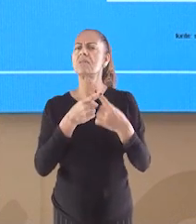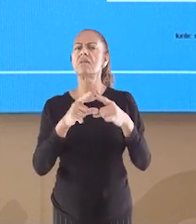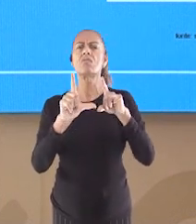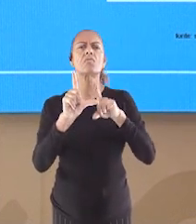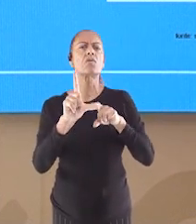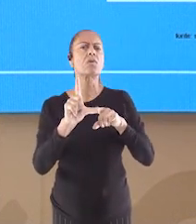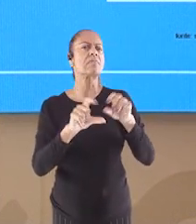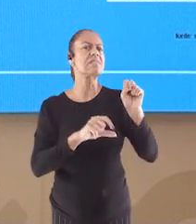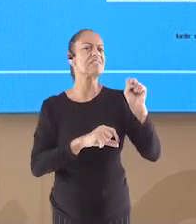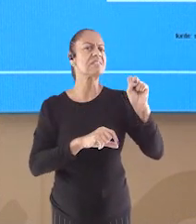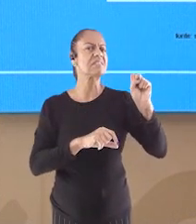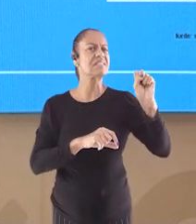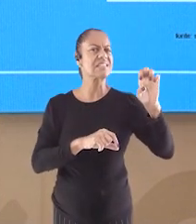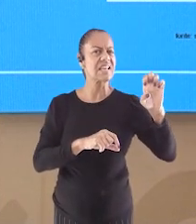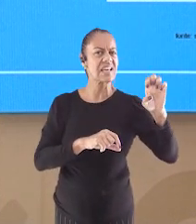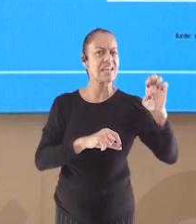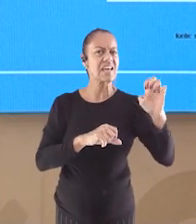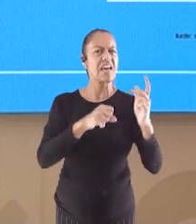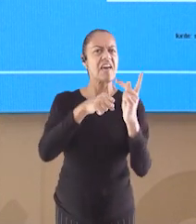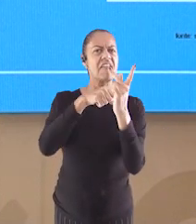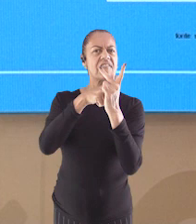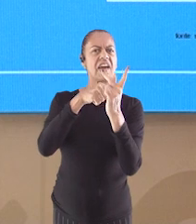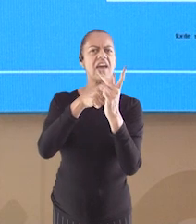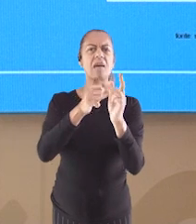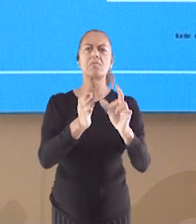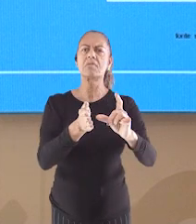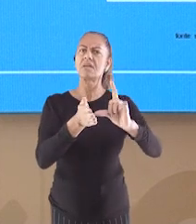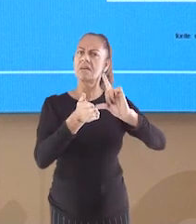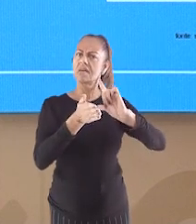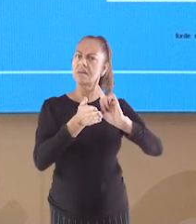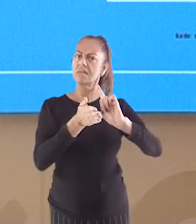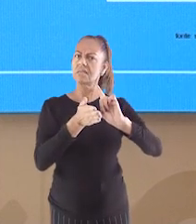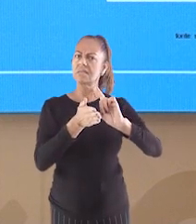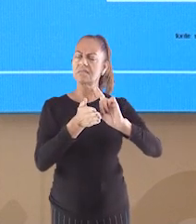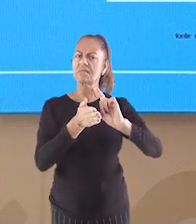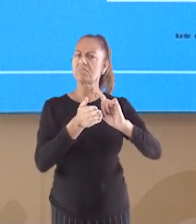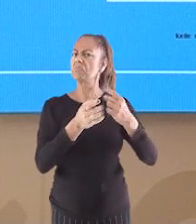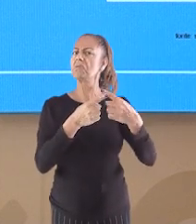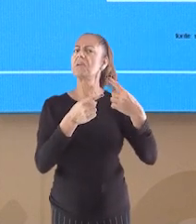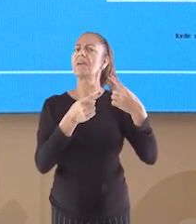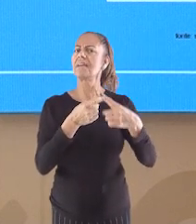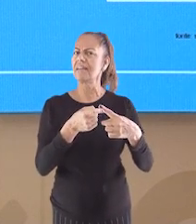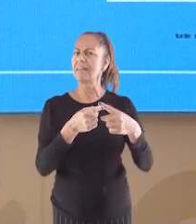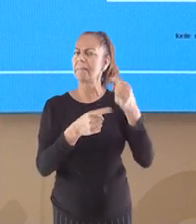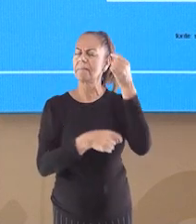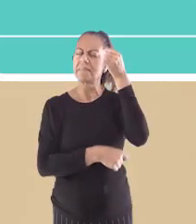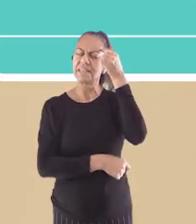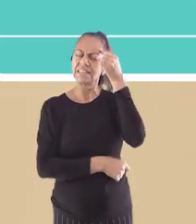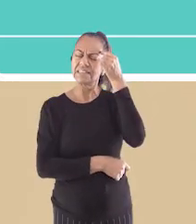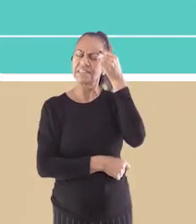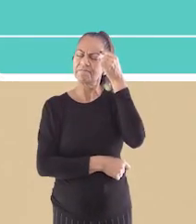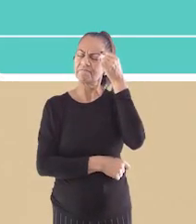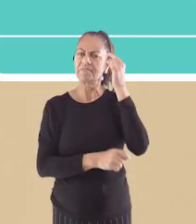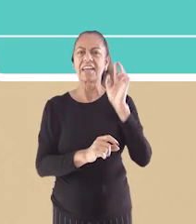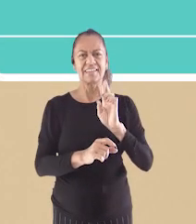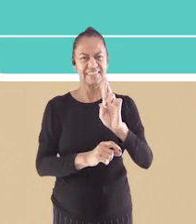pronome se está localizado antes do verbo realizou e não depois dele? Pensem aí.